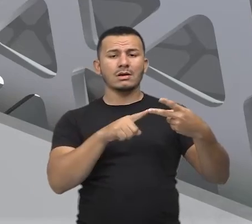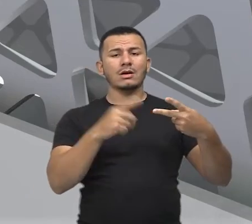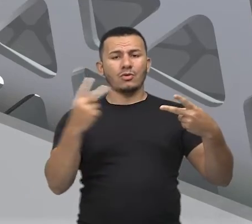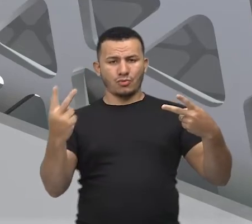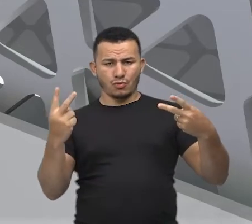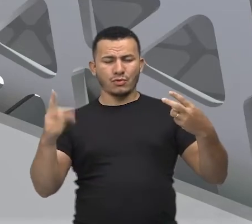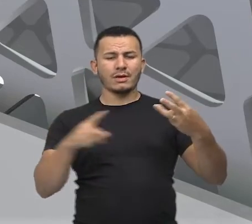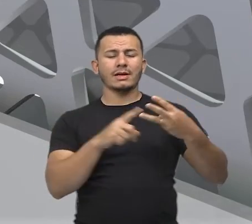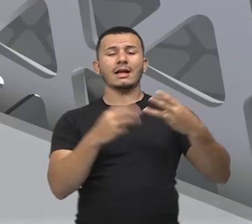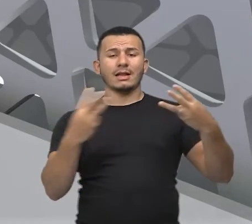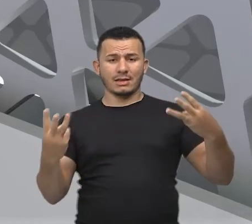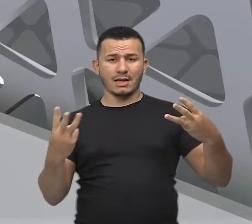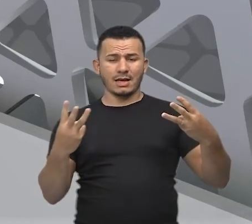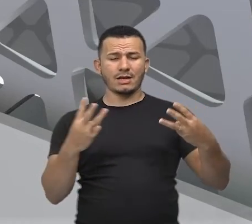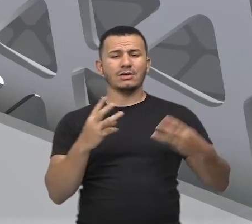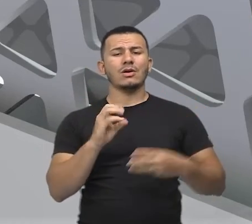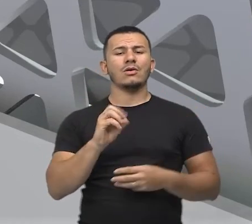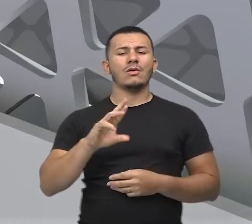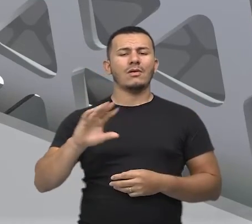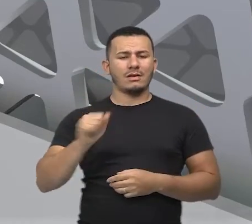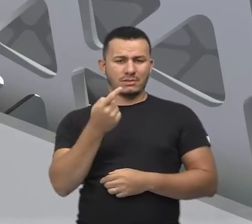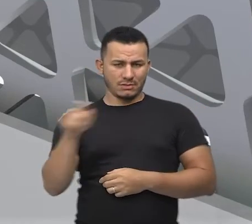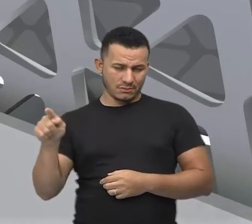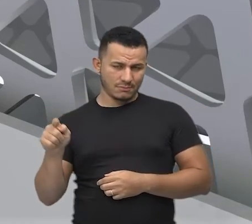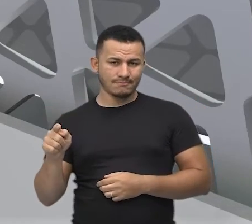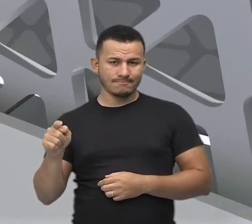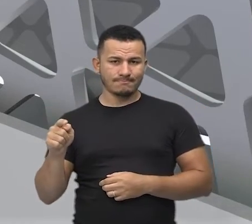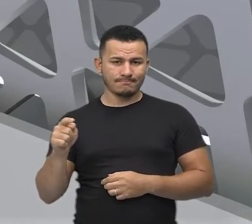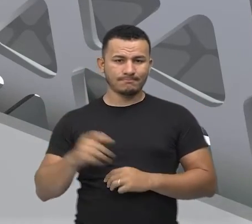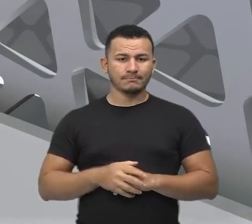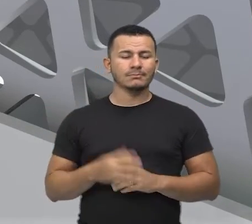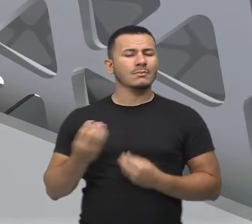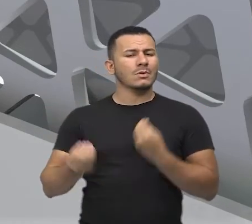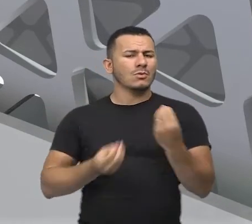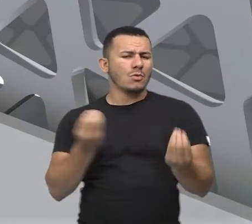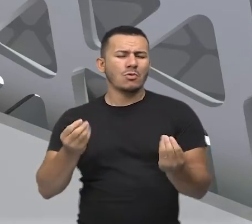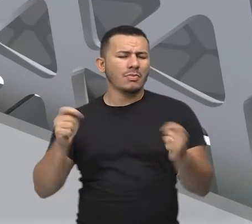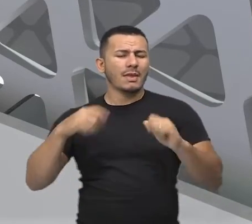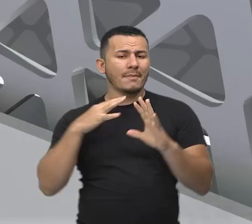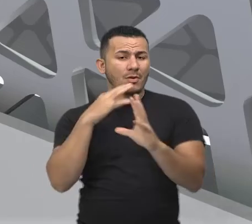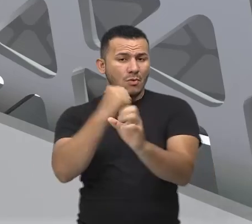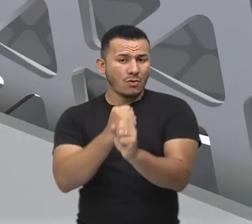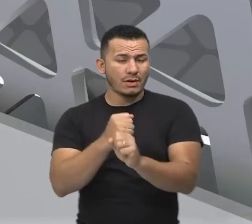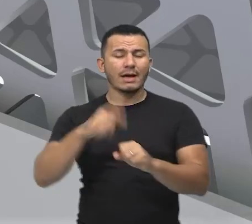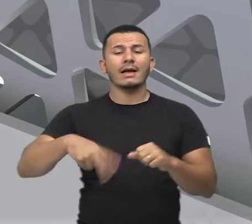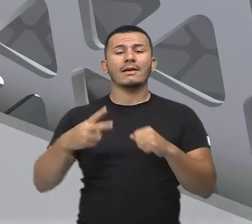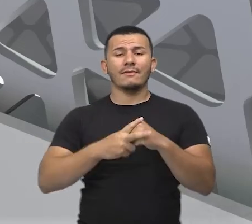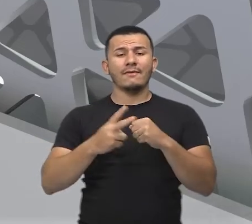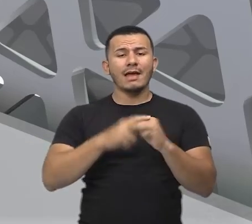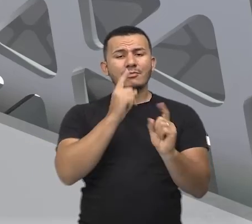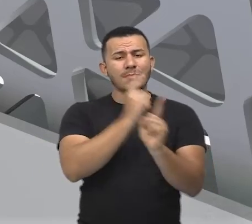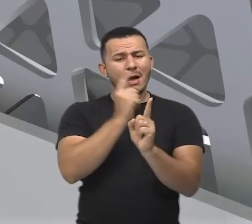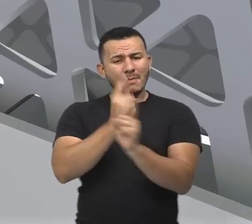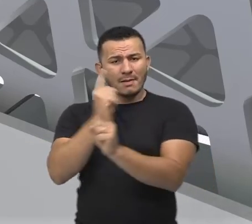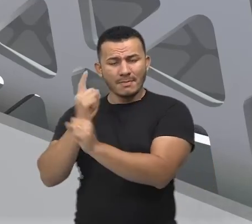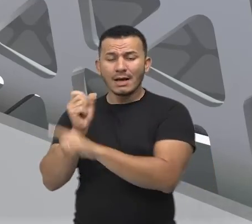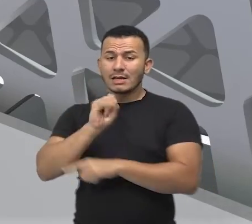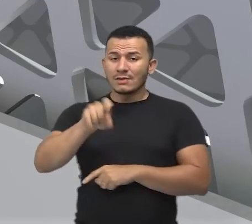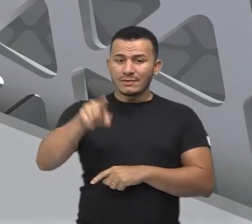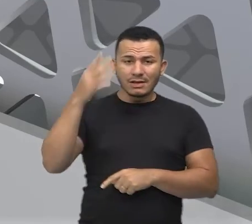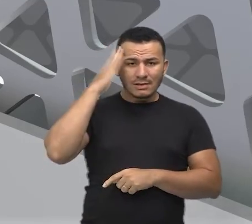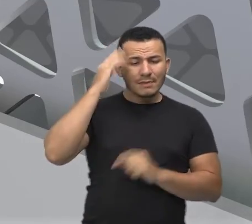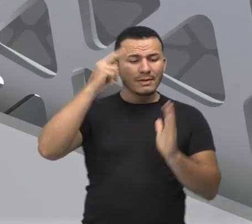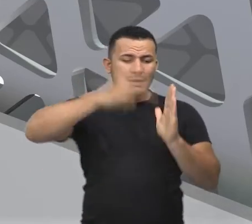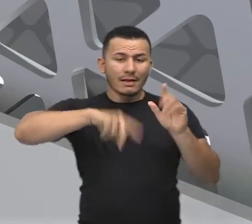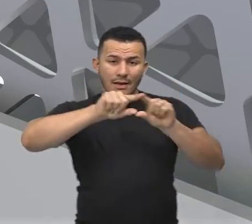enunciado, duas, e o terceiro com três orações. Ok? O que permitiu essa contagem? A quantidade de verbos. Então, você identificando